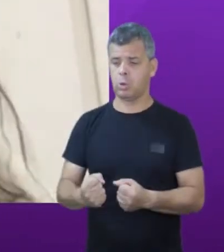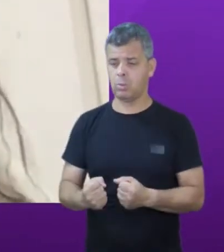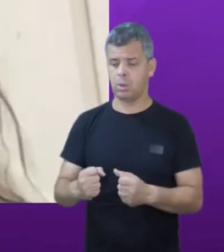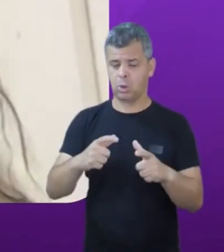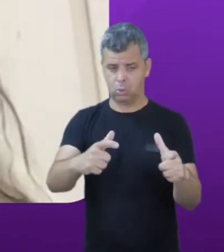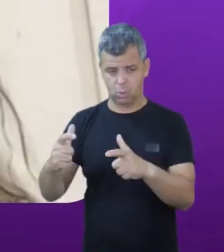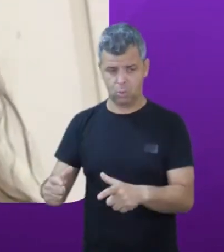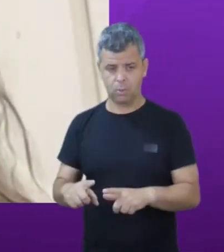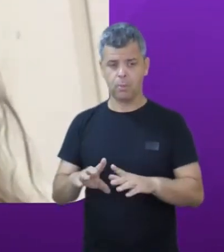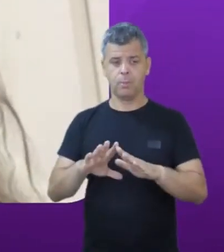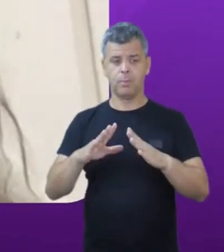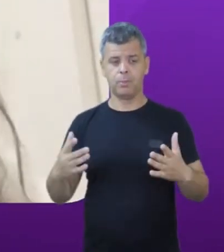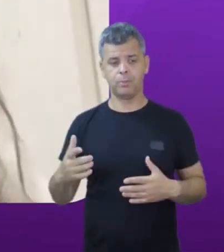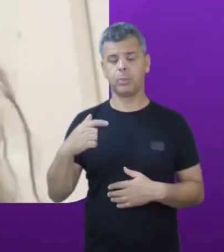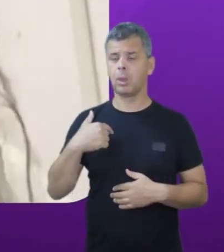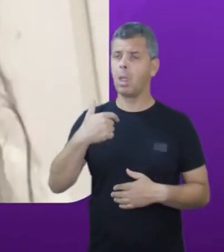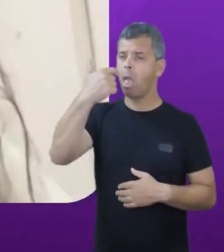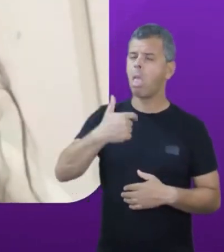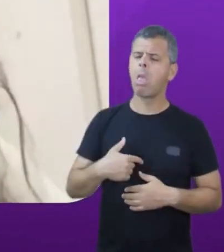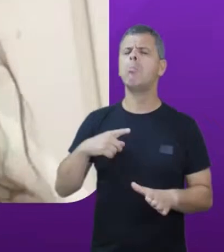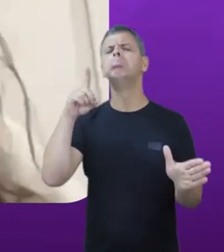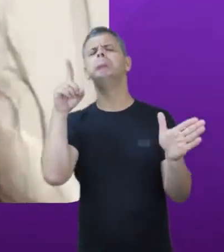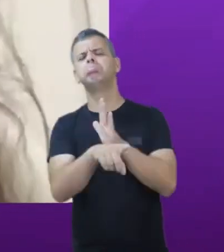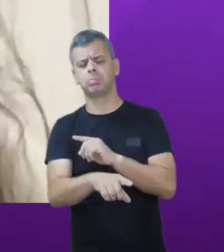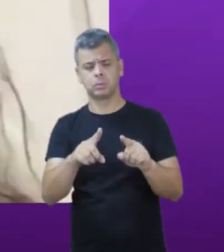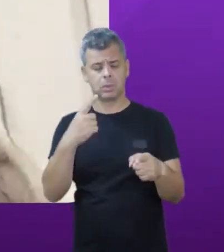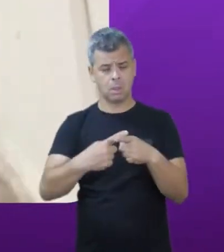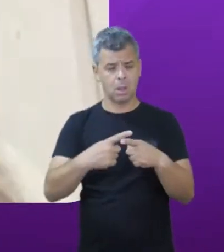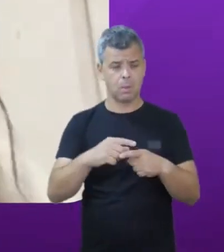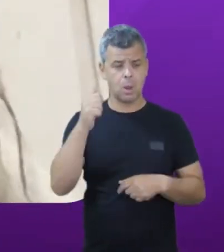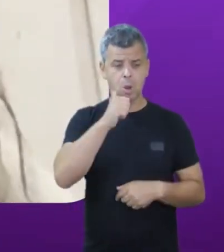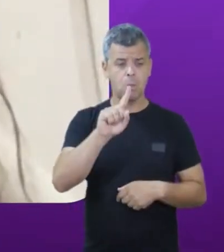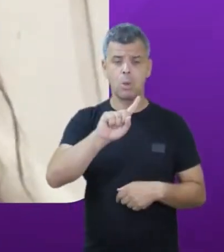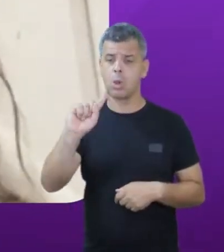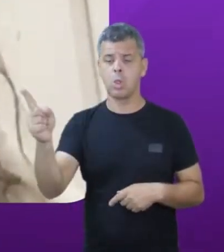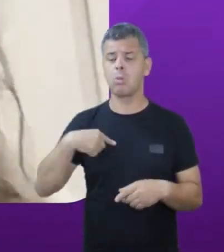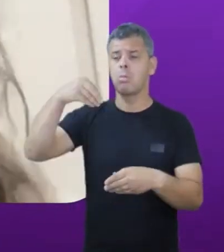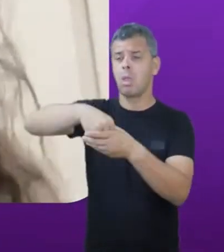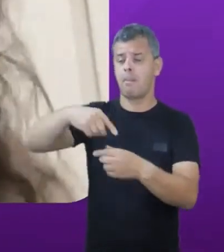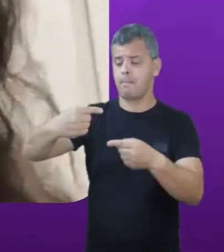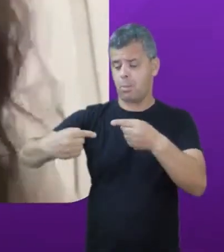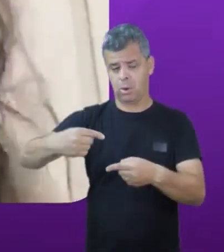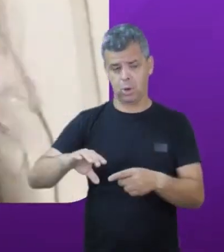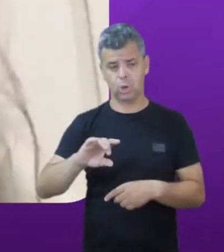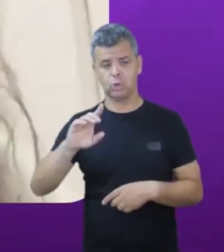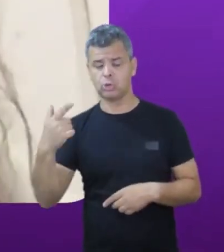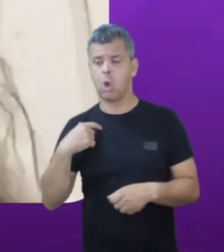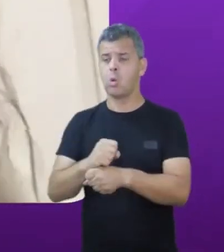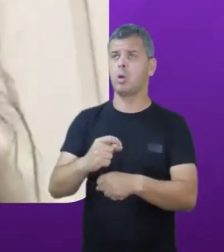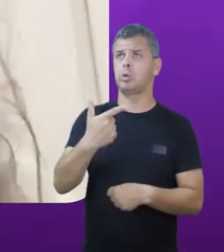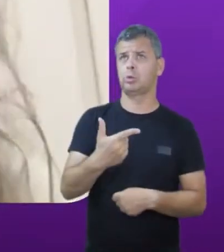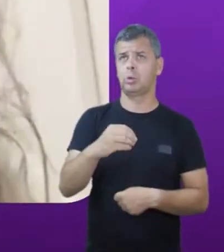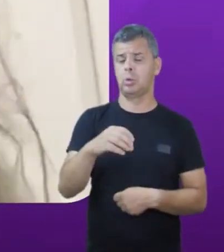espaço. E aí, eu sempre questiono, assim, por que as mulheres não estão na política? Por que só em 2016,